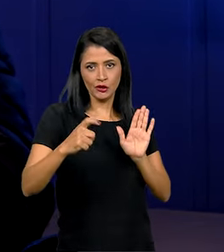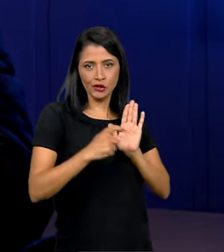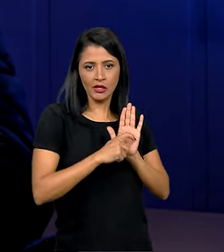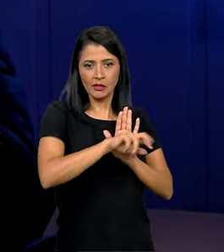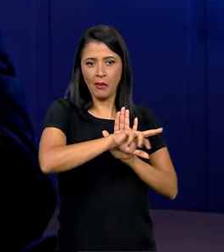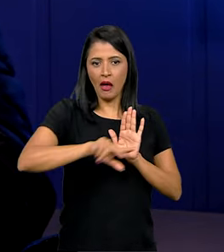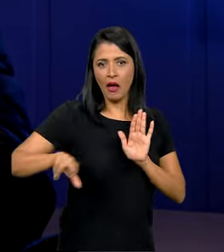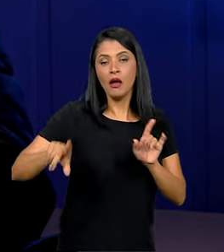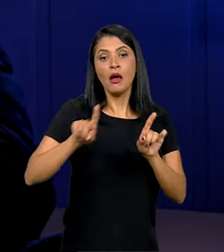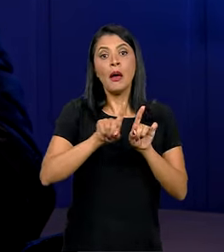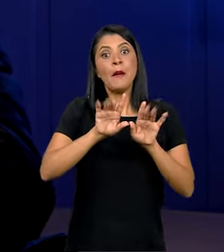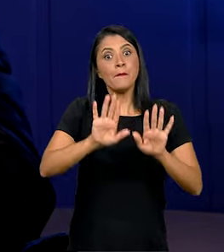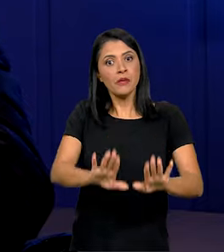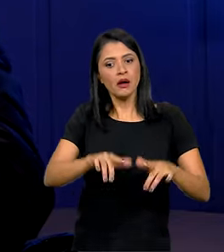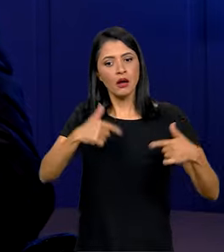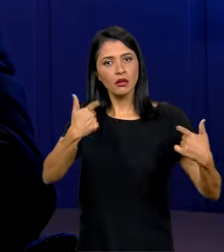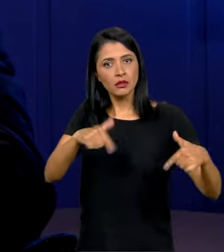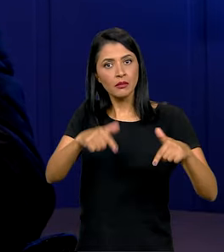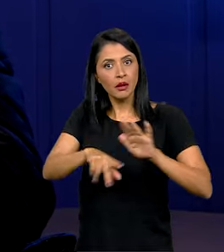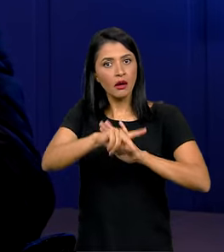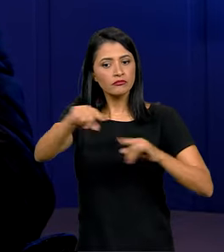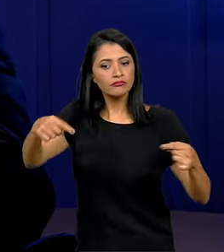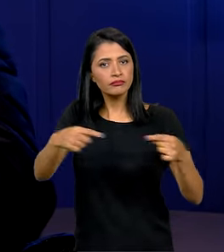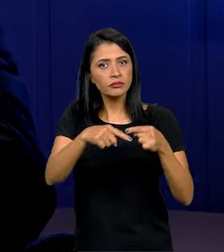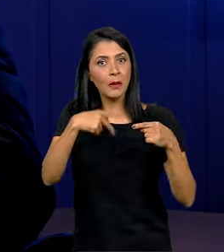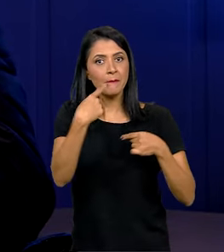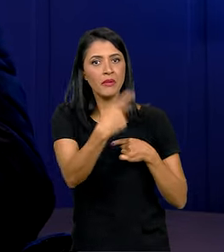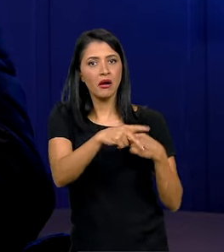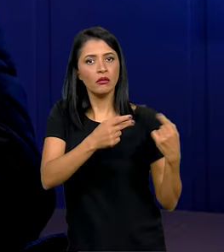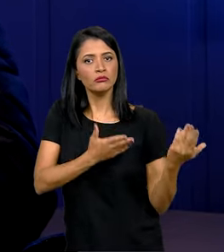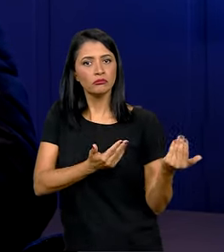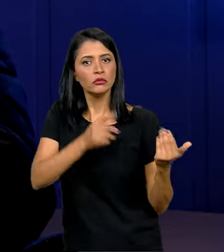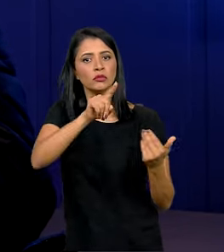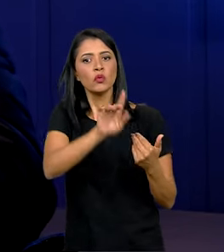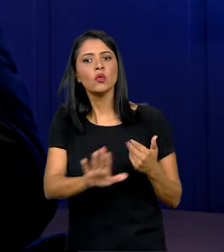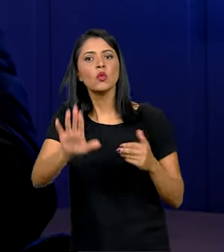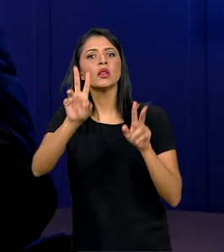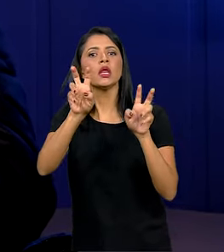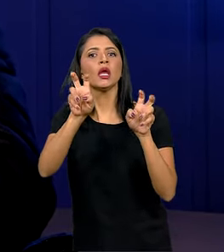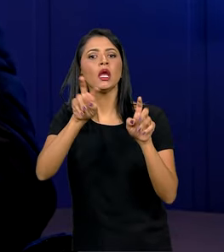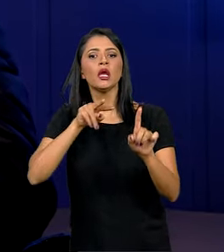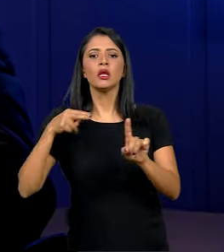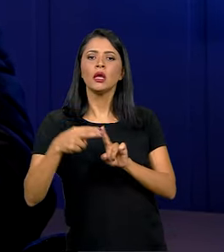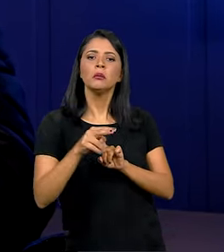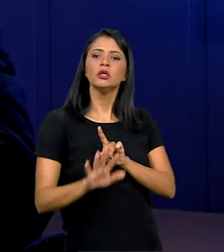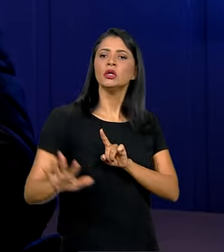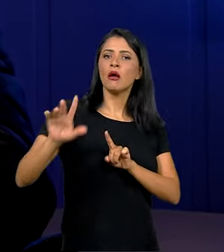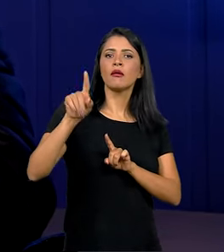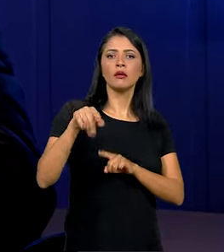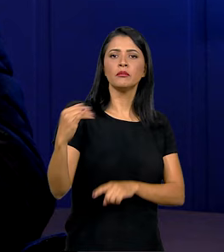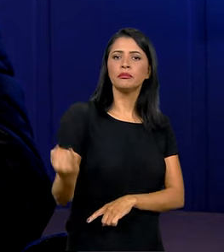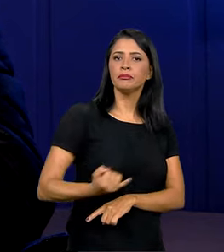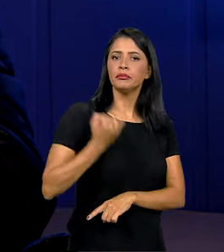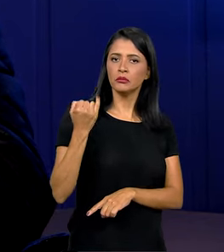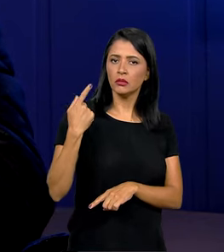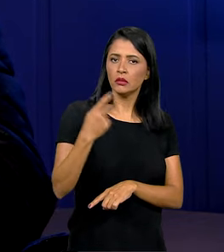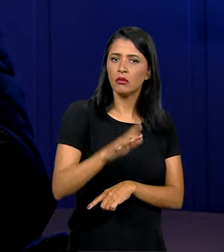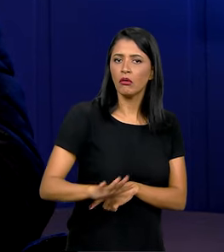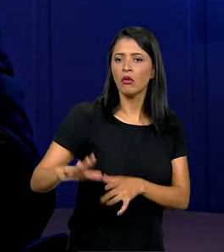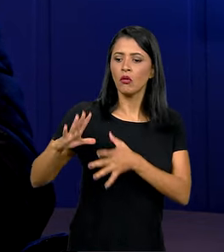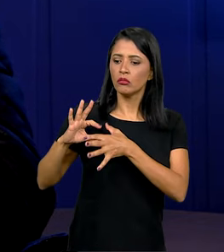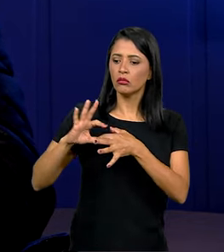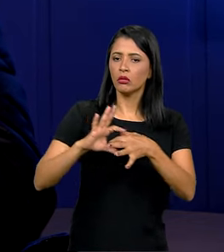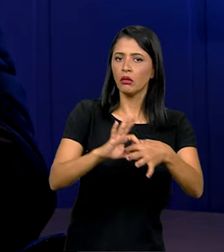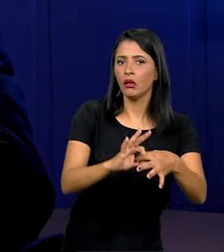Artificial e tudo mais mas o trabalho decente paraa Juventude é um tema de uma perspectiva geral que que é muito importante sobretudo num